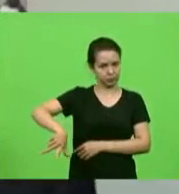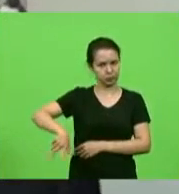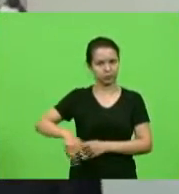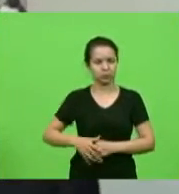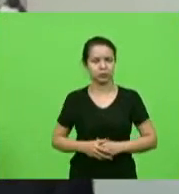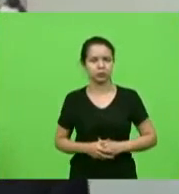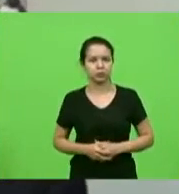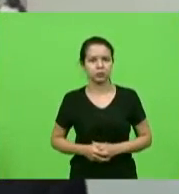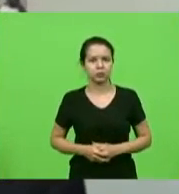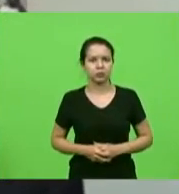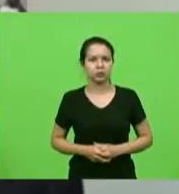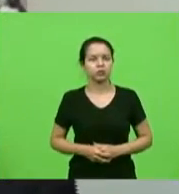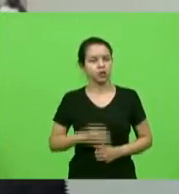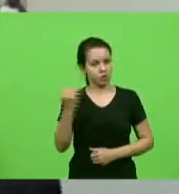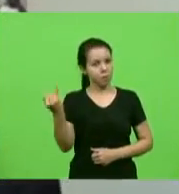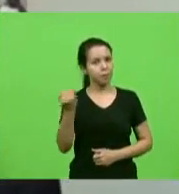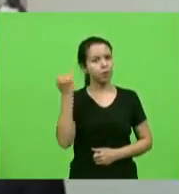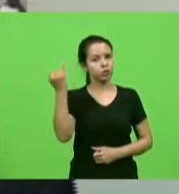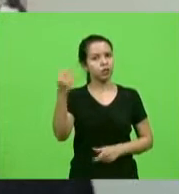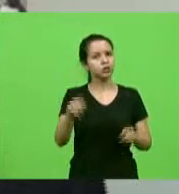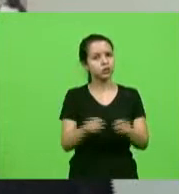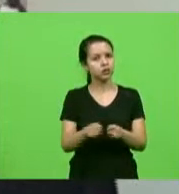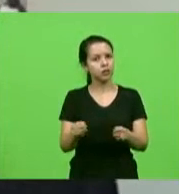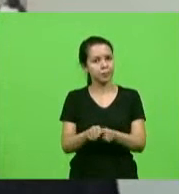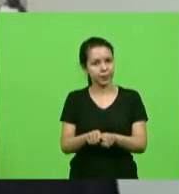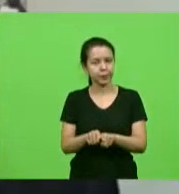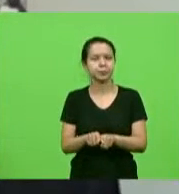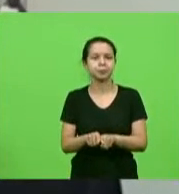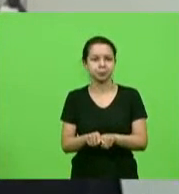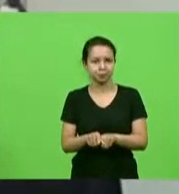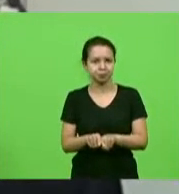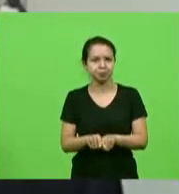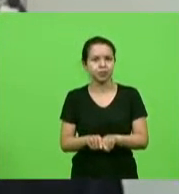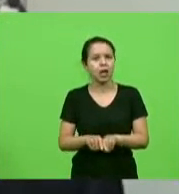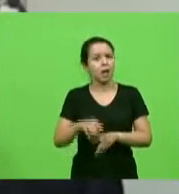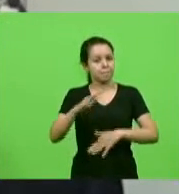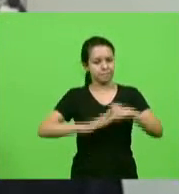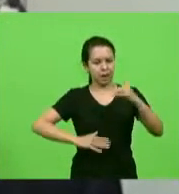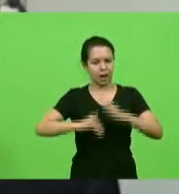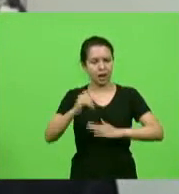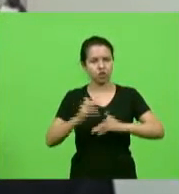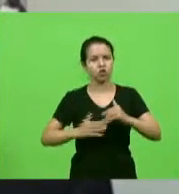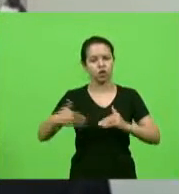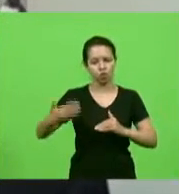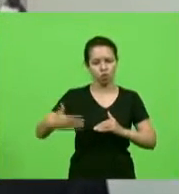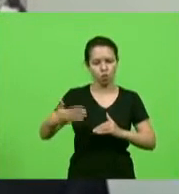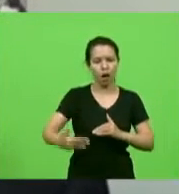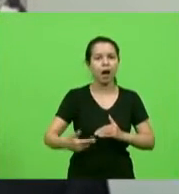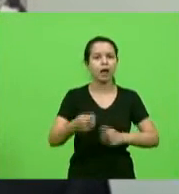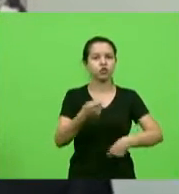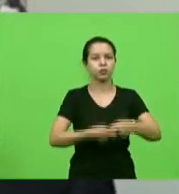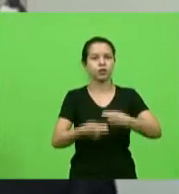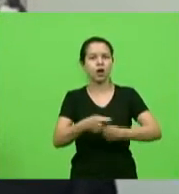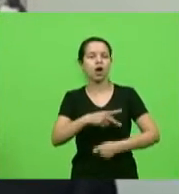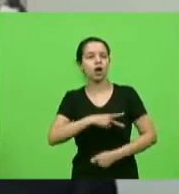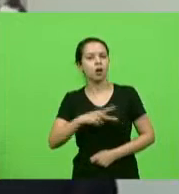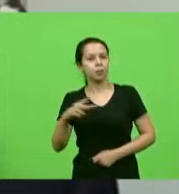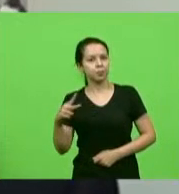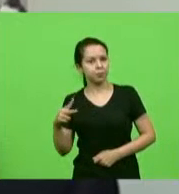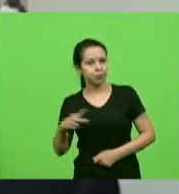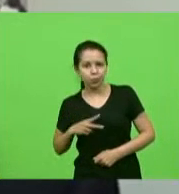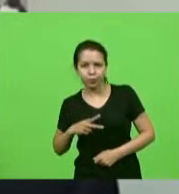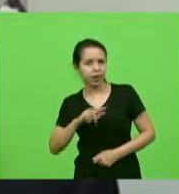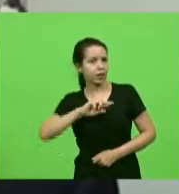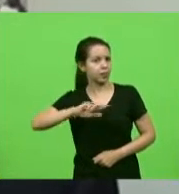Importante nesses autos também não são práticas corriqueiras da administração pública,